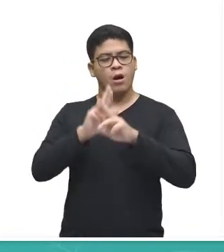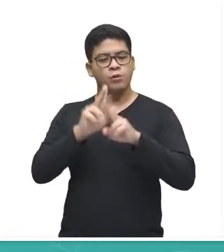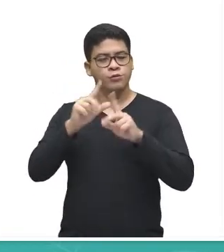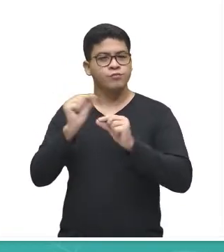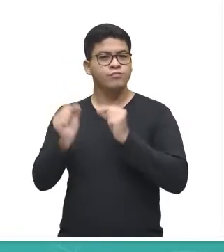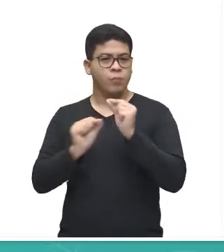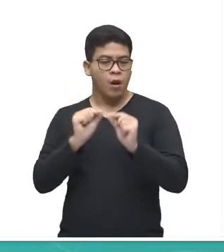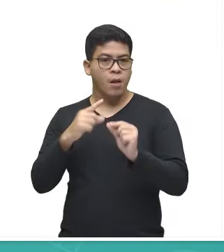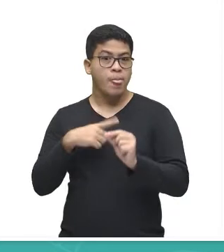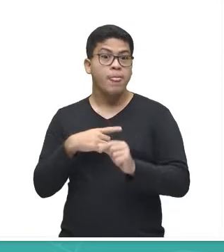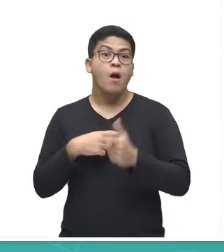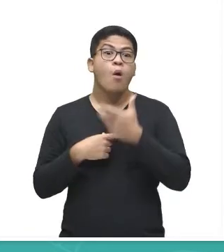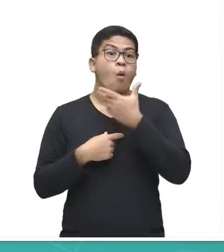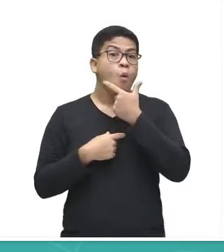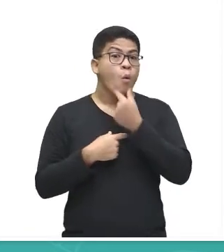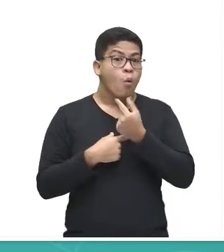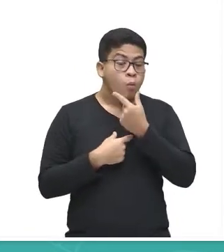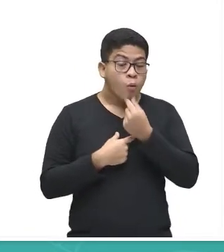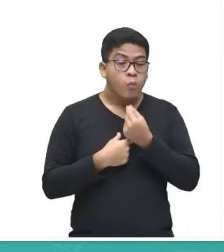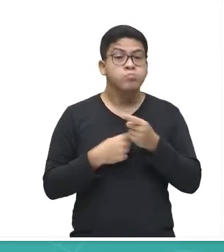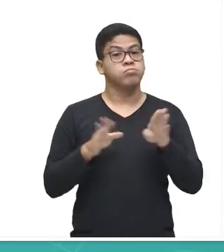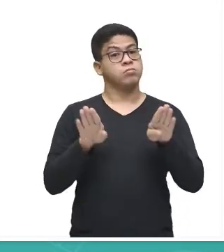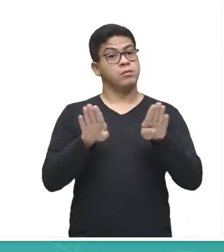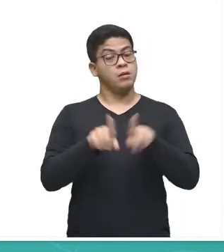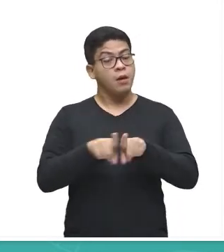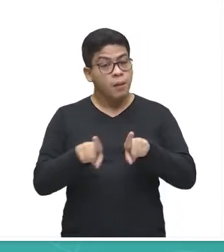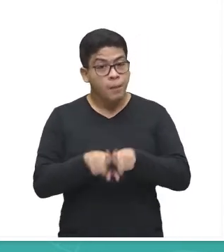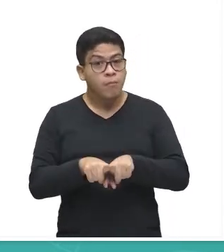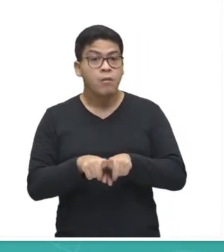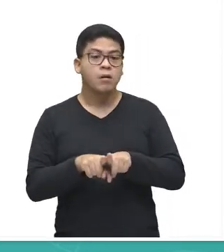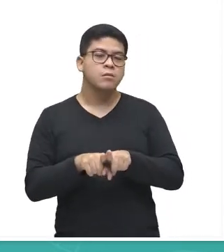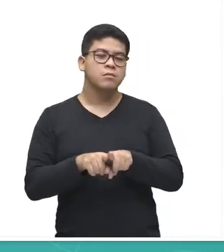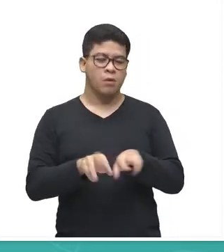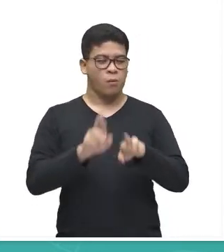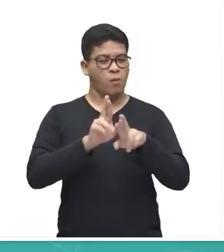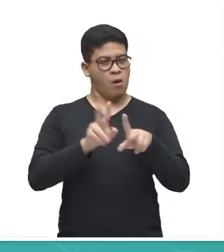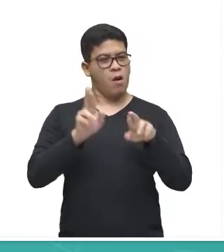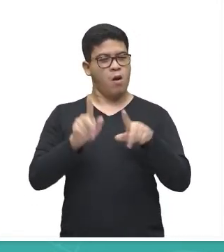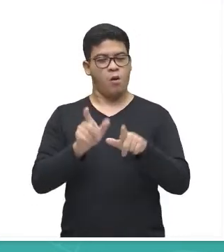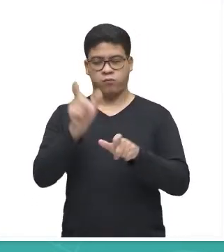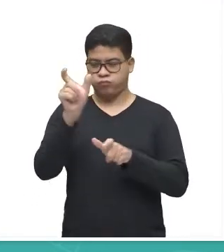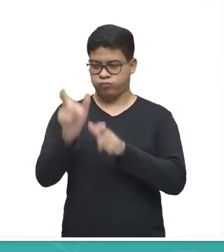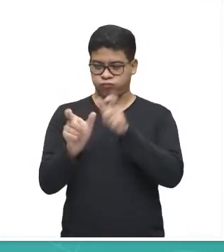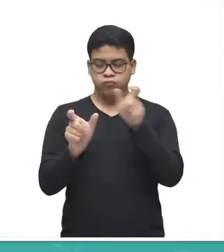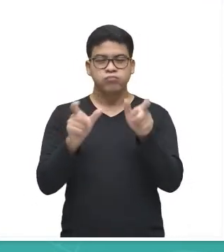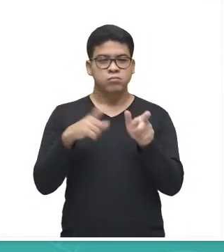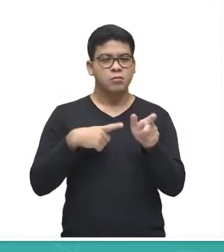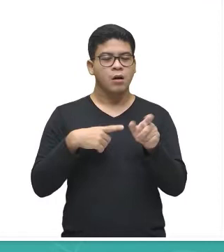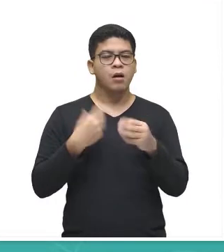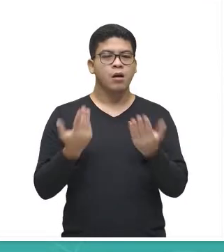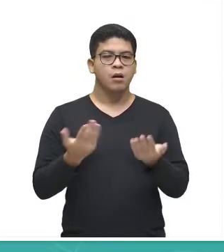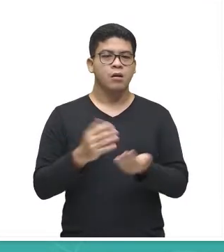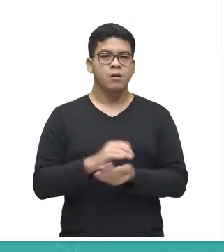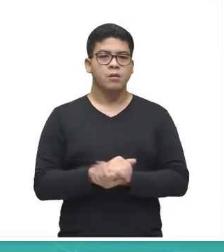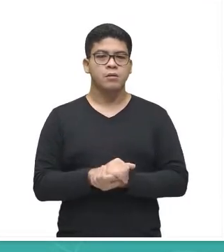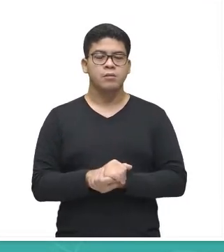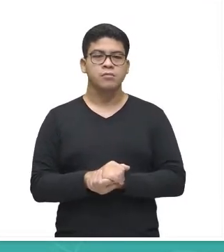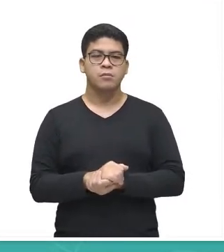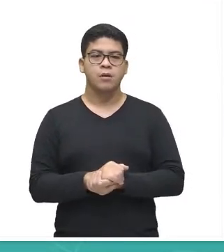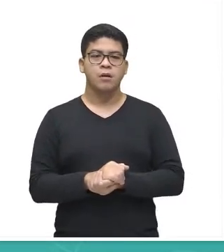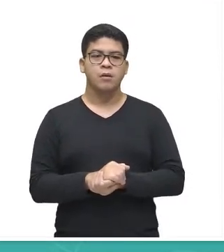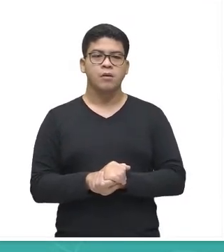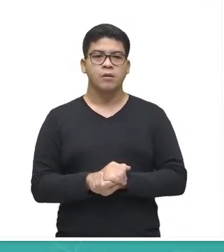Elas tiveram um tamanho diferente, né? Uma mudança diferente. Os meninos também, observem, a